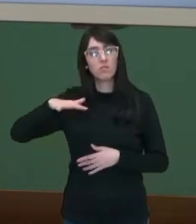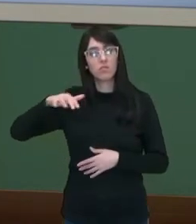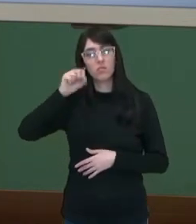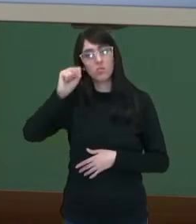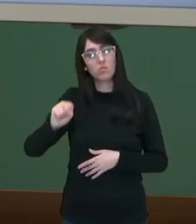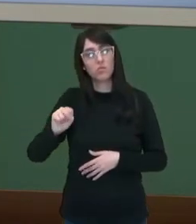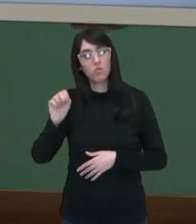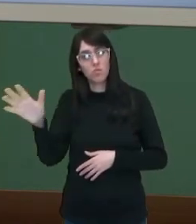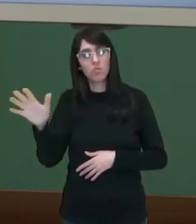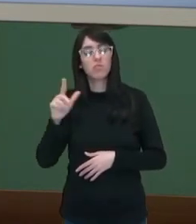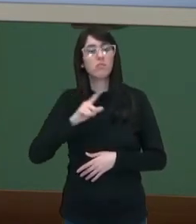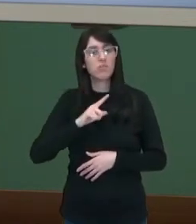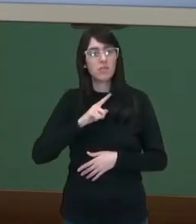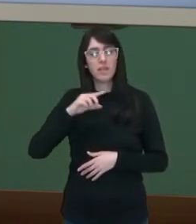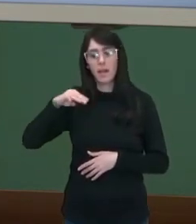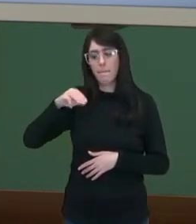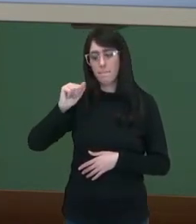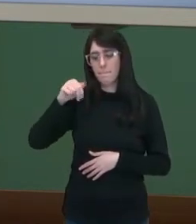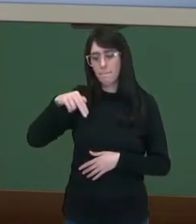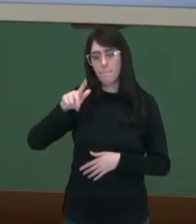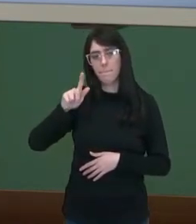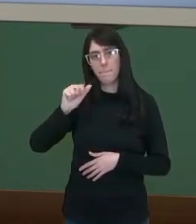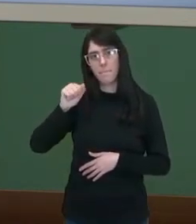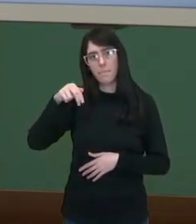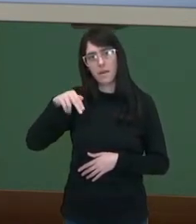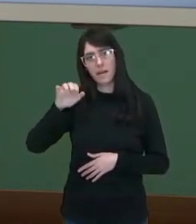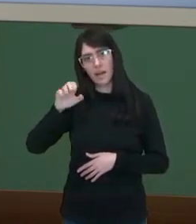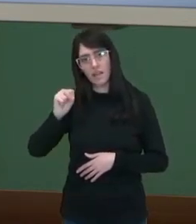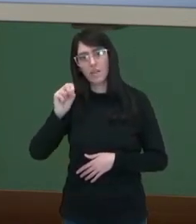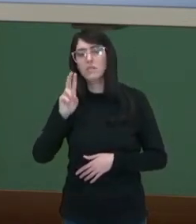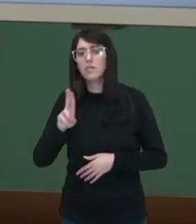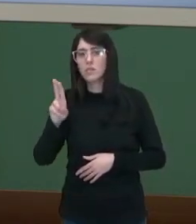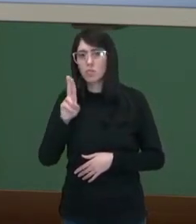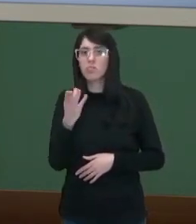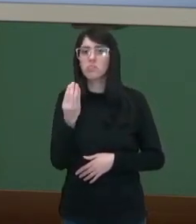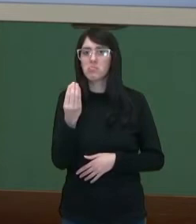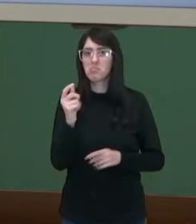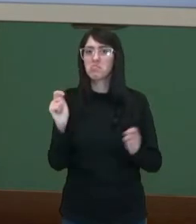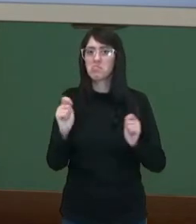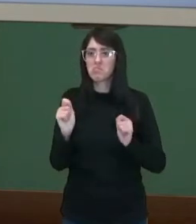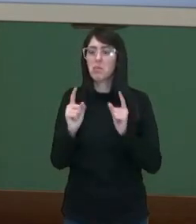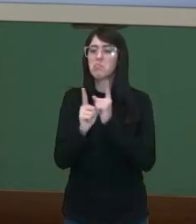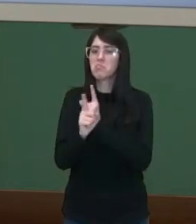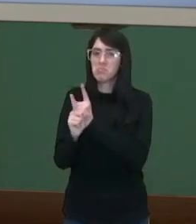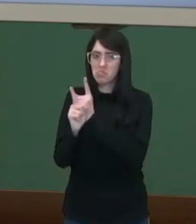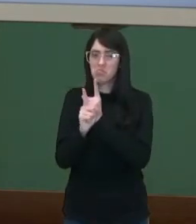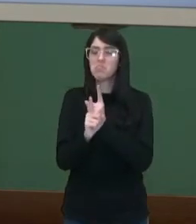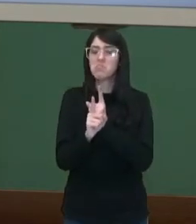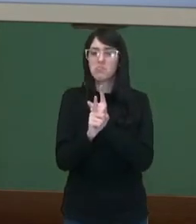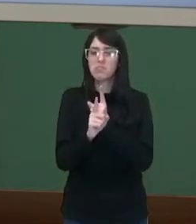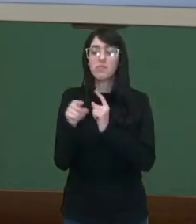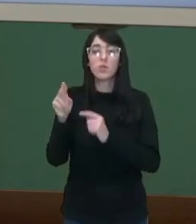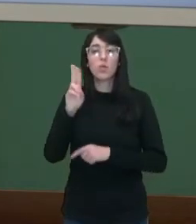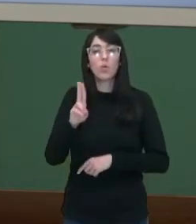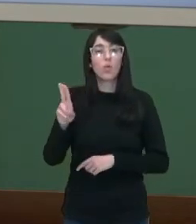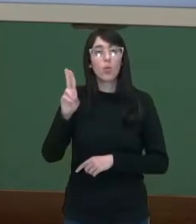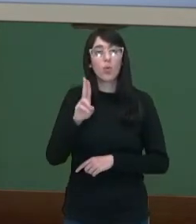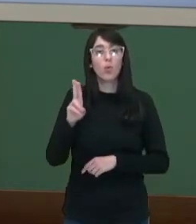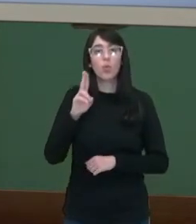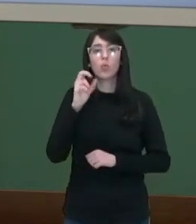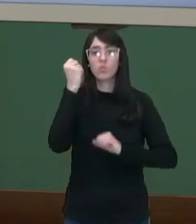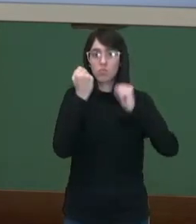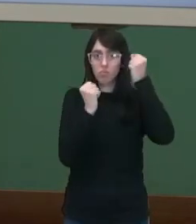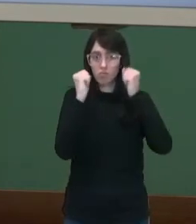a área de exploração de manganês, também no quadrilátero ferrífero se explora esse recurso, que além de ser utilizado pela